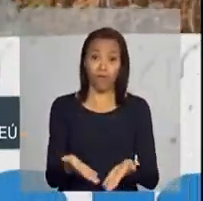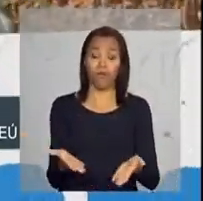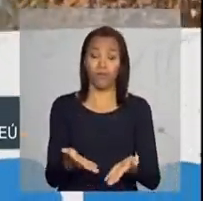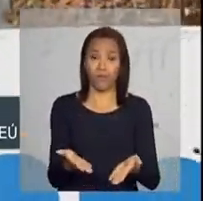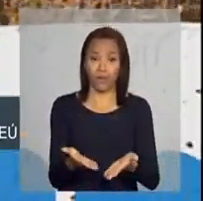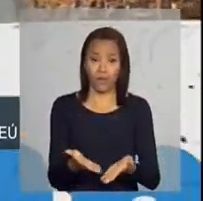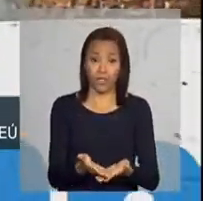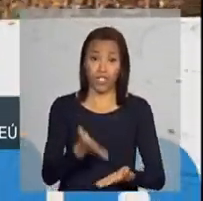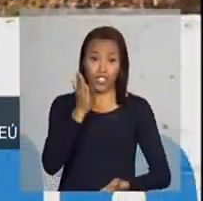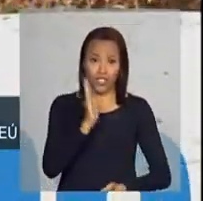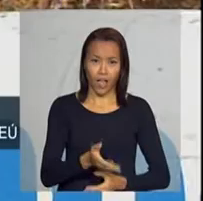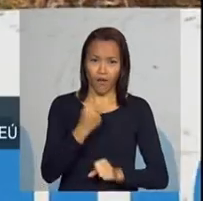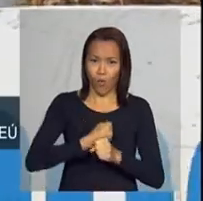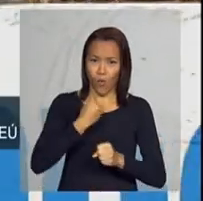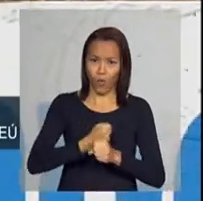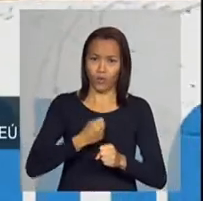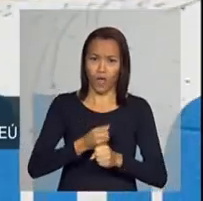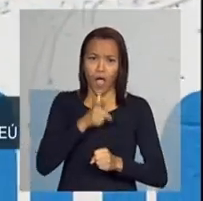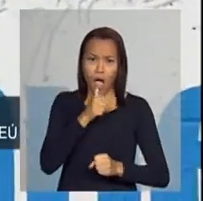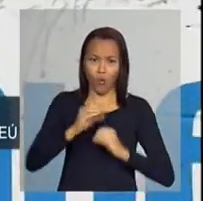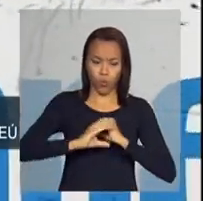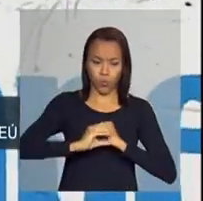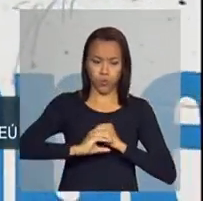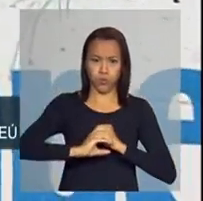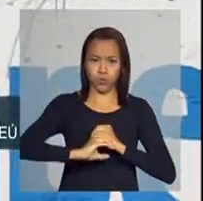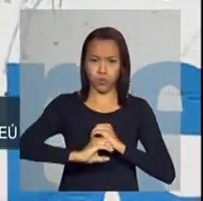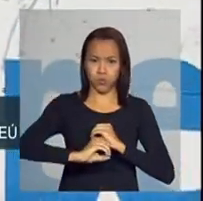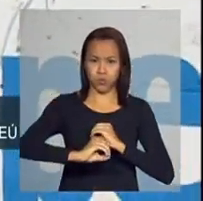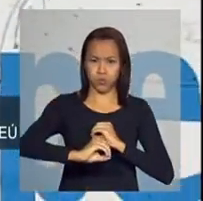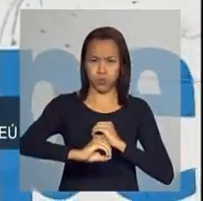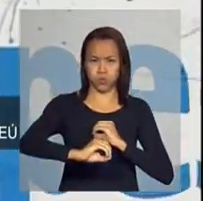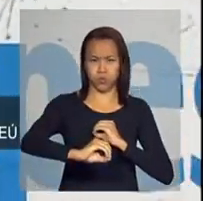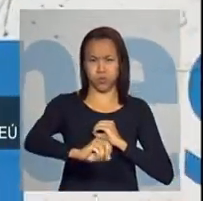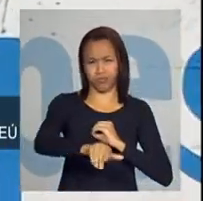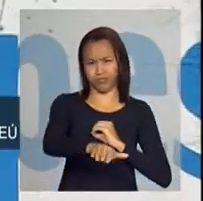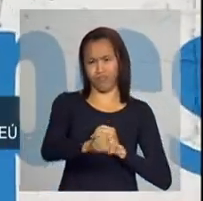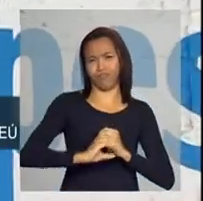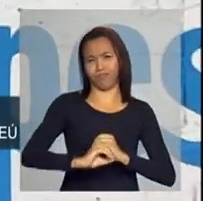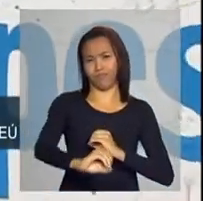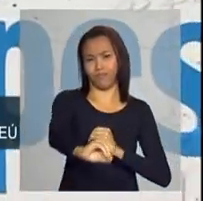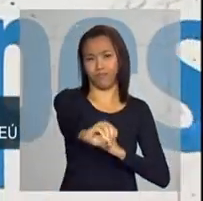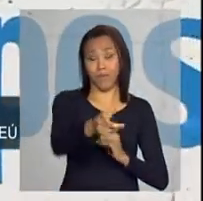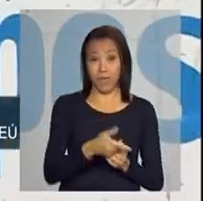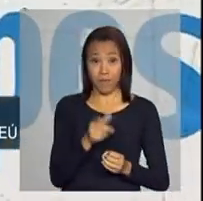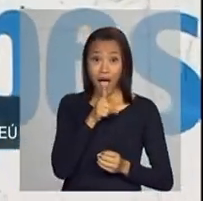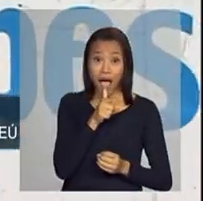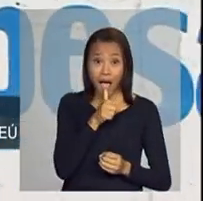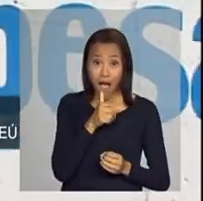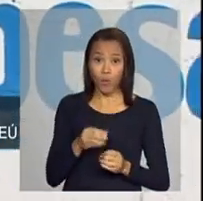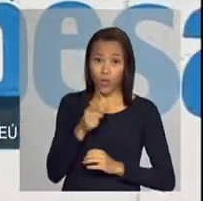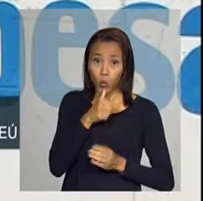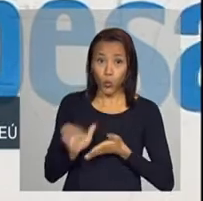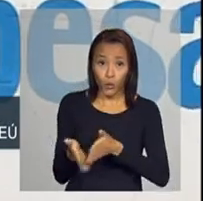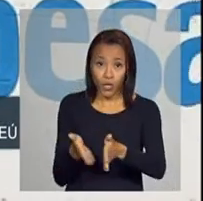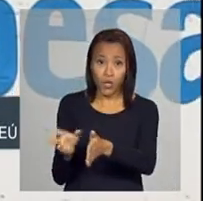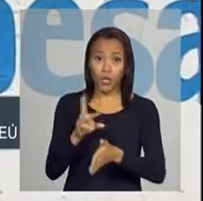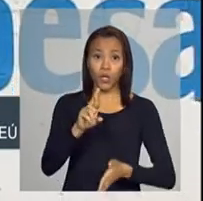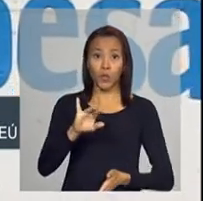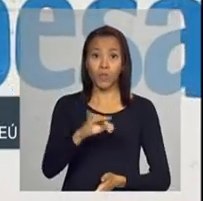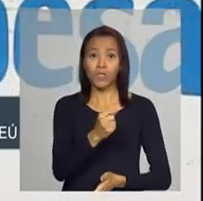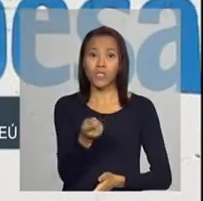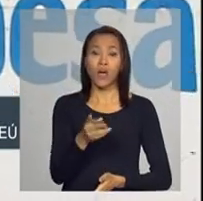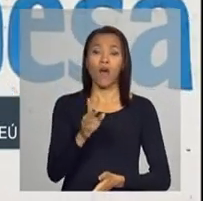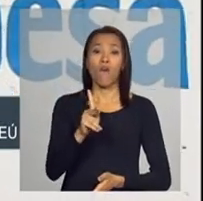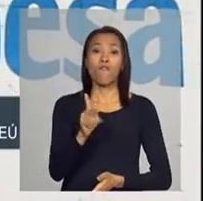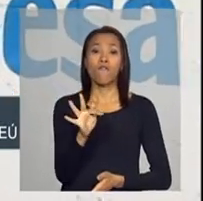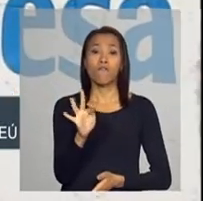E agora tubulações cortam a Caatinga e trazem lá do velho Chico de volta para nós a vida em